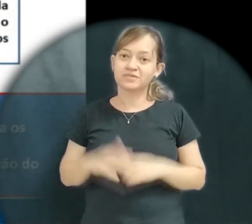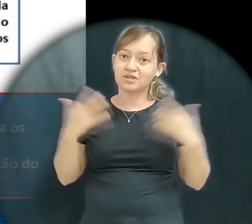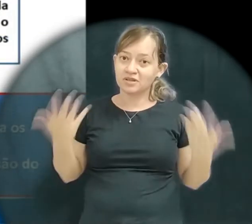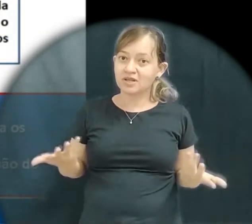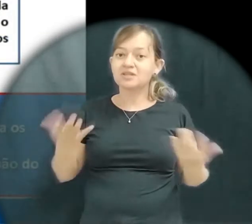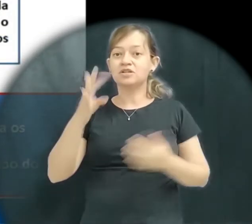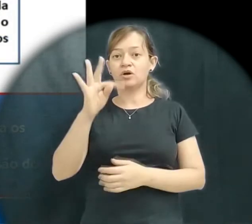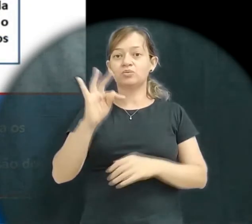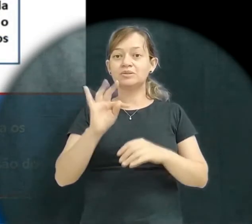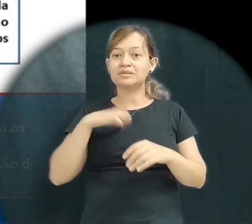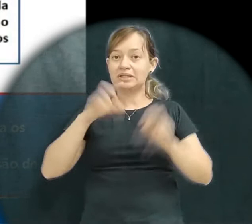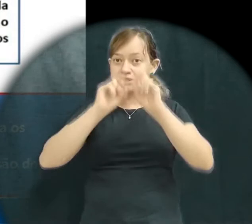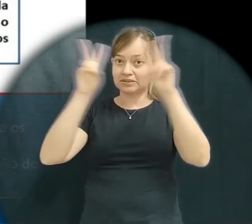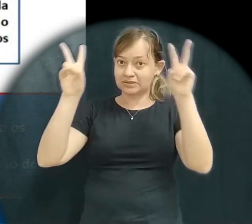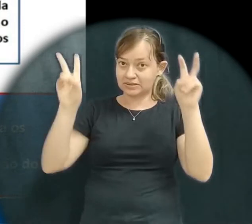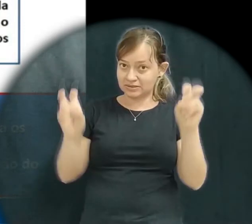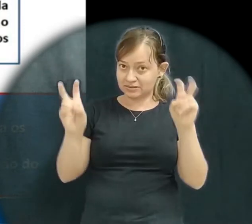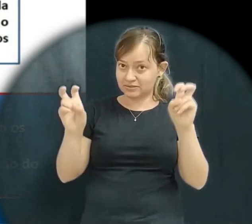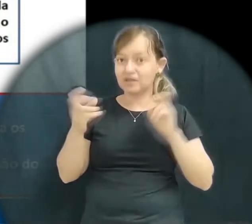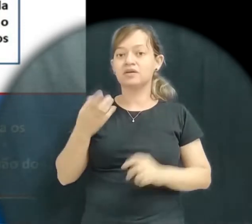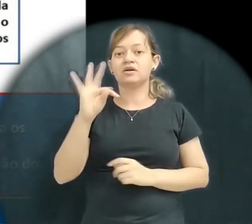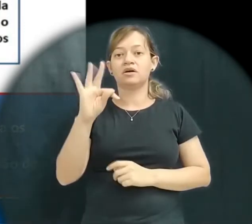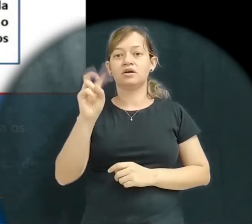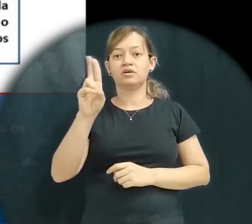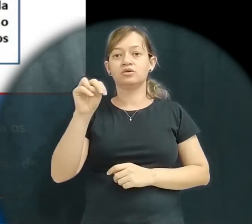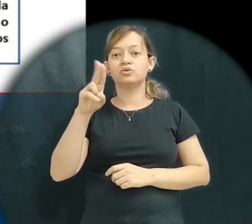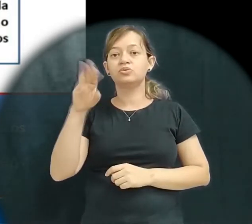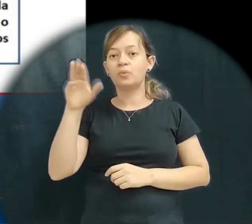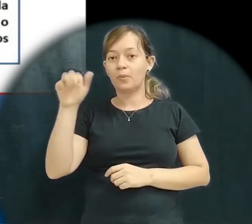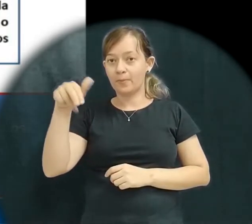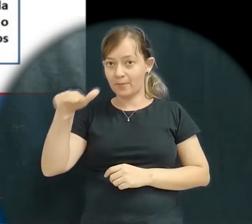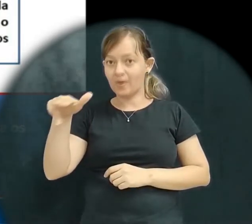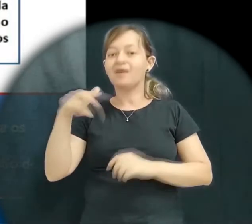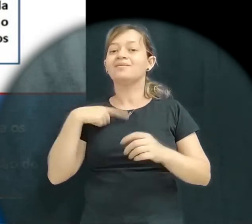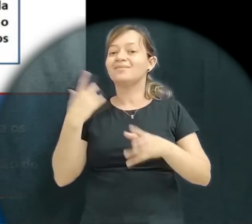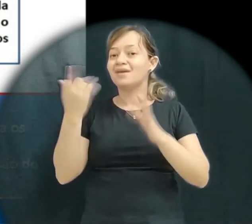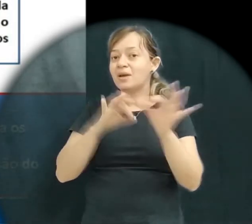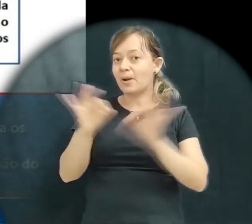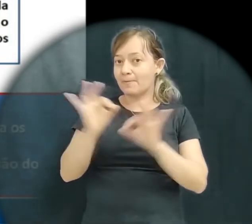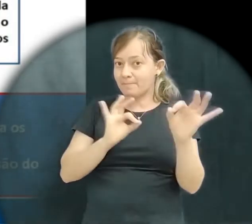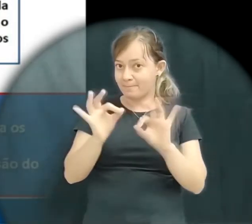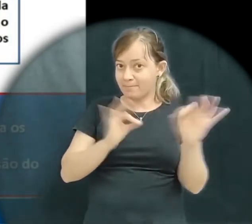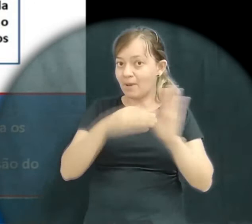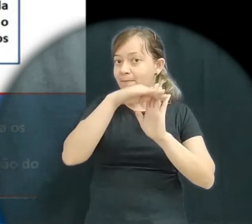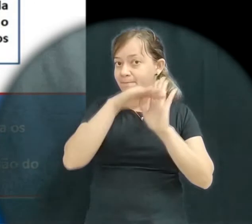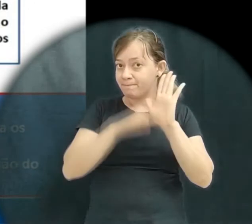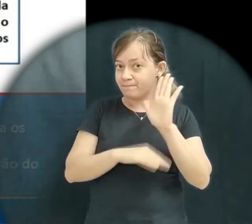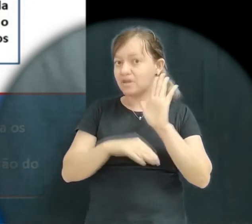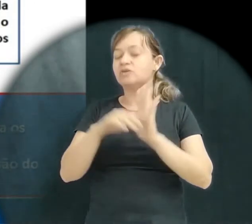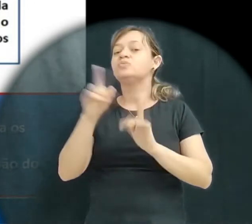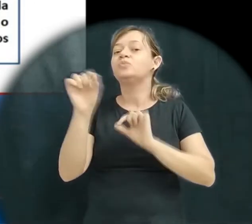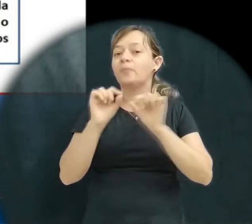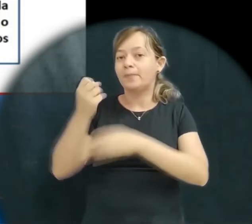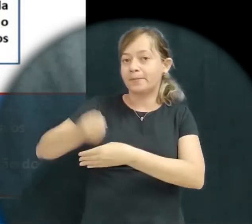Paralelo à doutrina Truman, os Estados Unidos promoveu um plano de reconstrução para os países